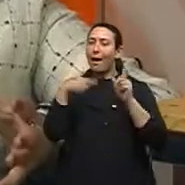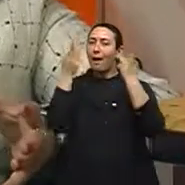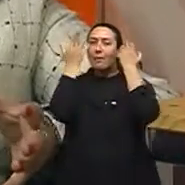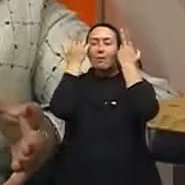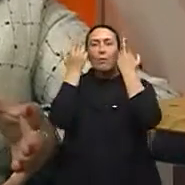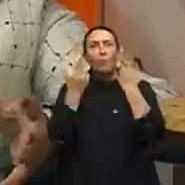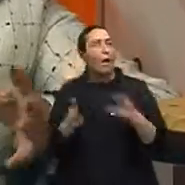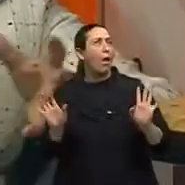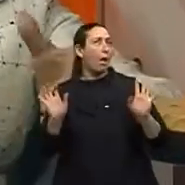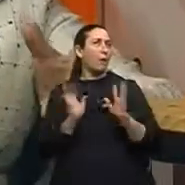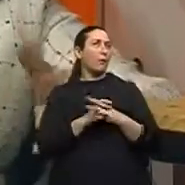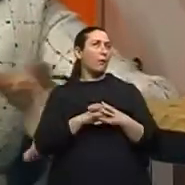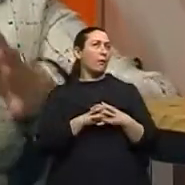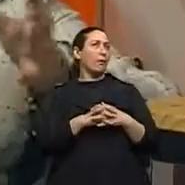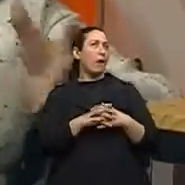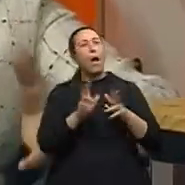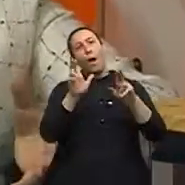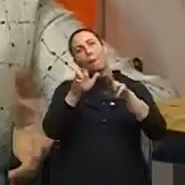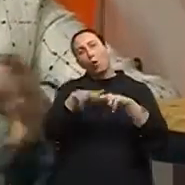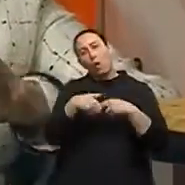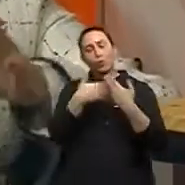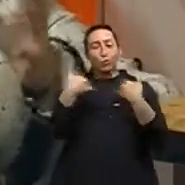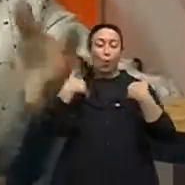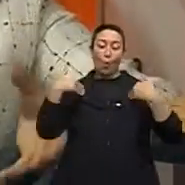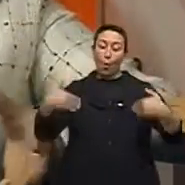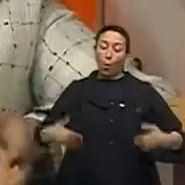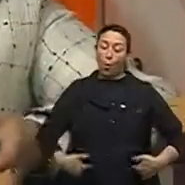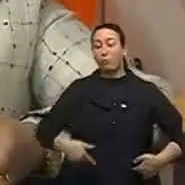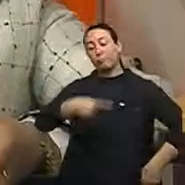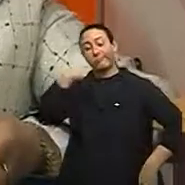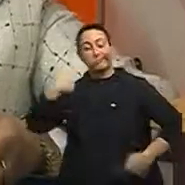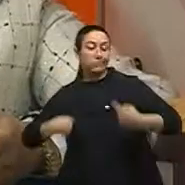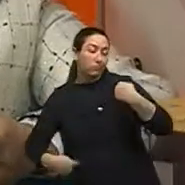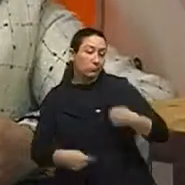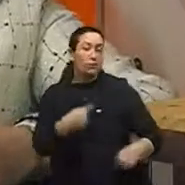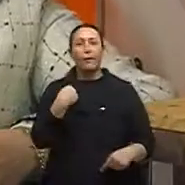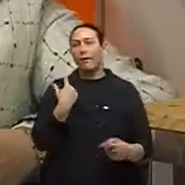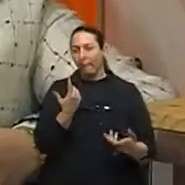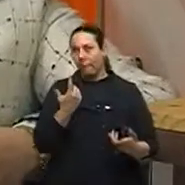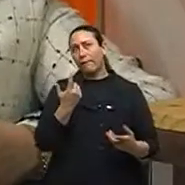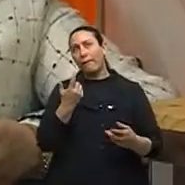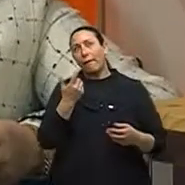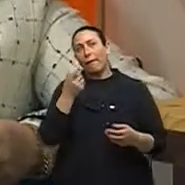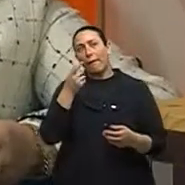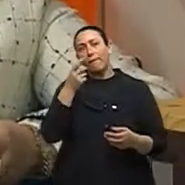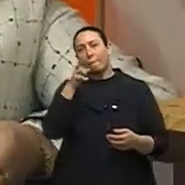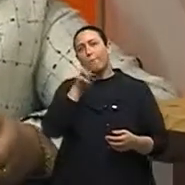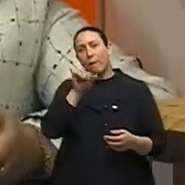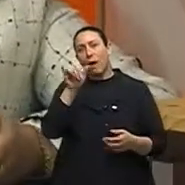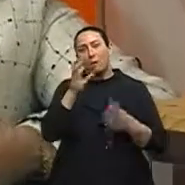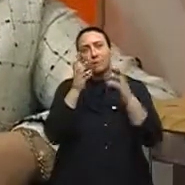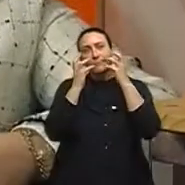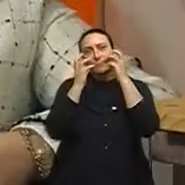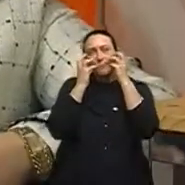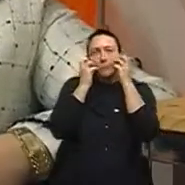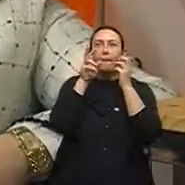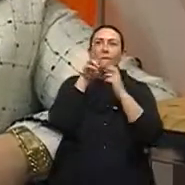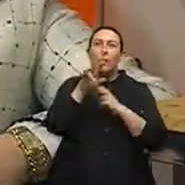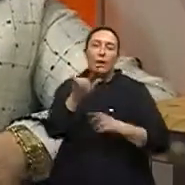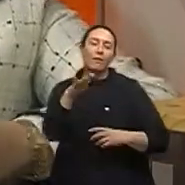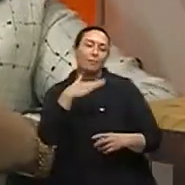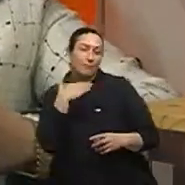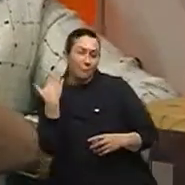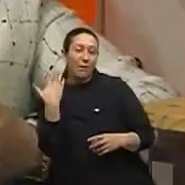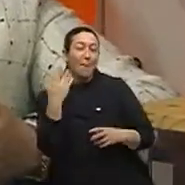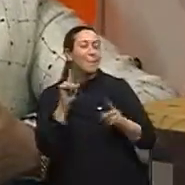determinação do corpo nosso biológico que morreremos no período x né mas subjacente a todas